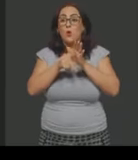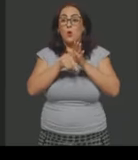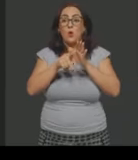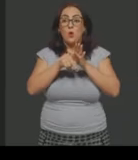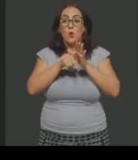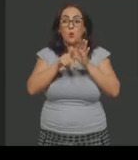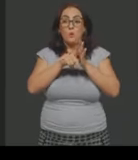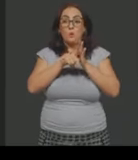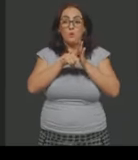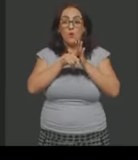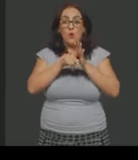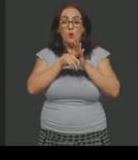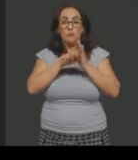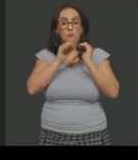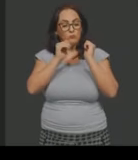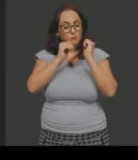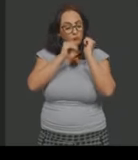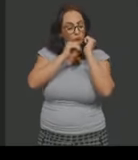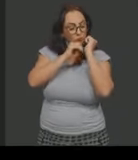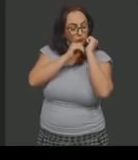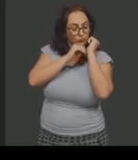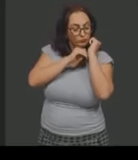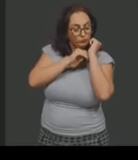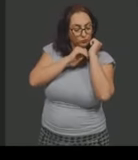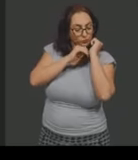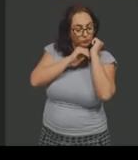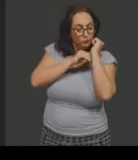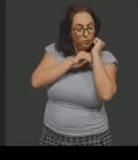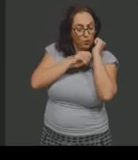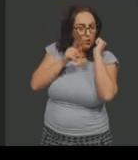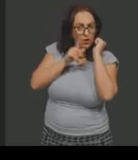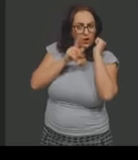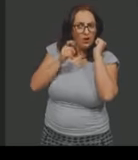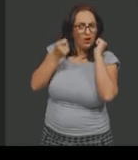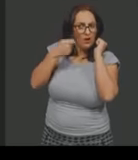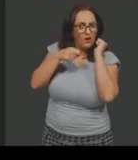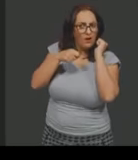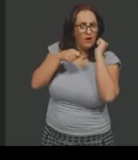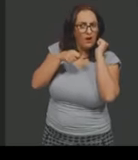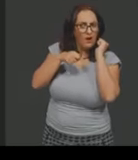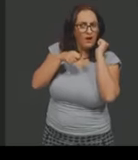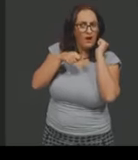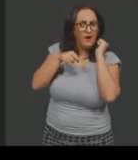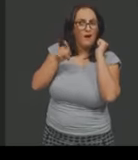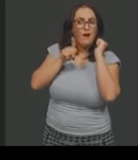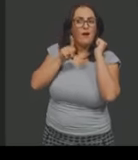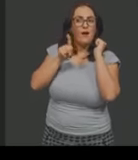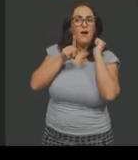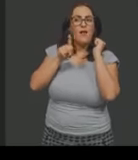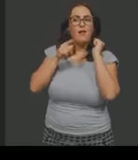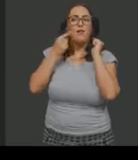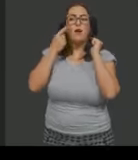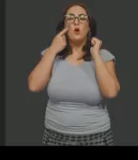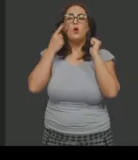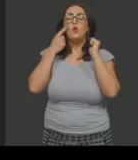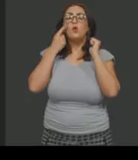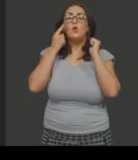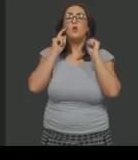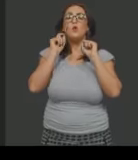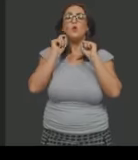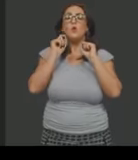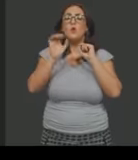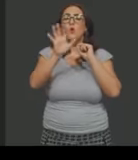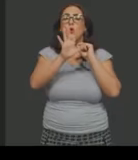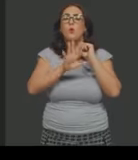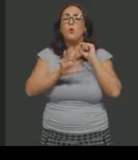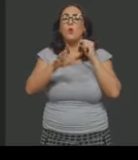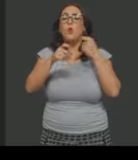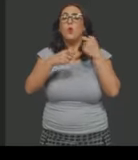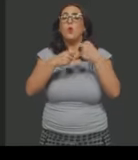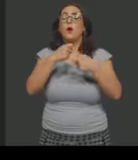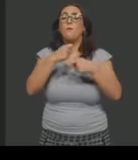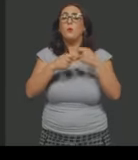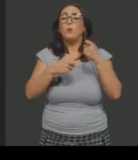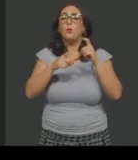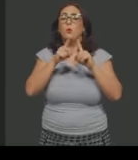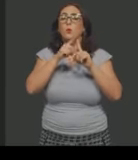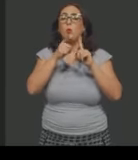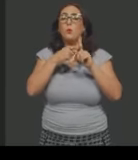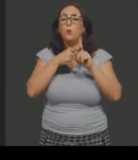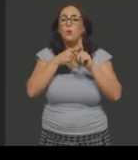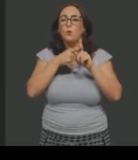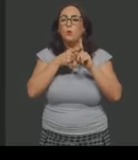não conseguimos localizar e verificar e diferenciar os órgãos sexuais dessas plantas. Elas